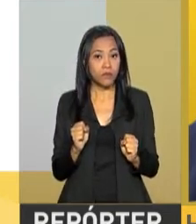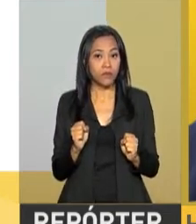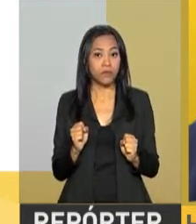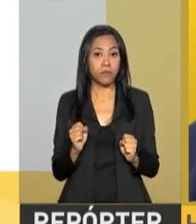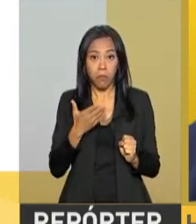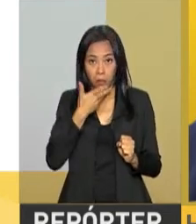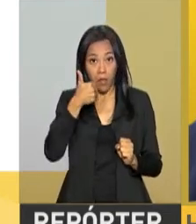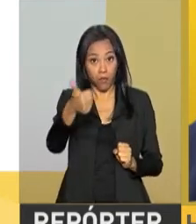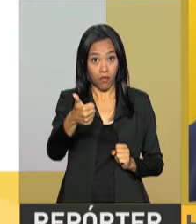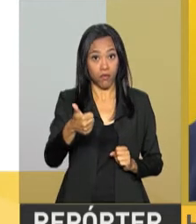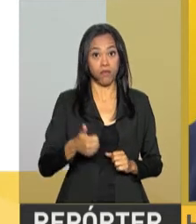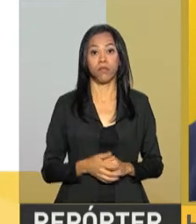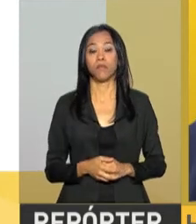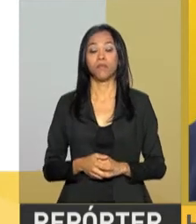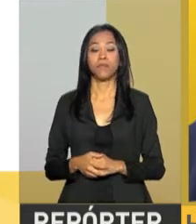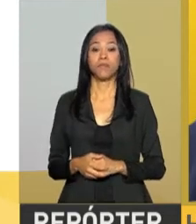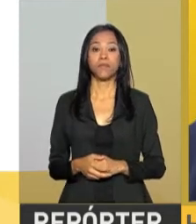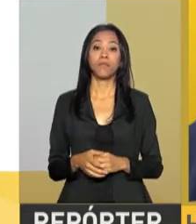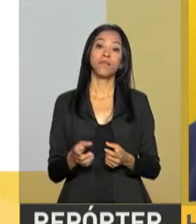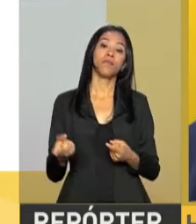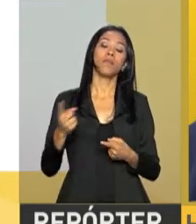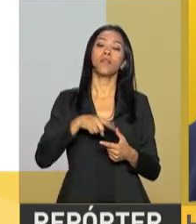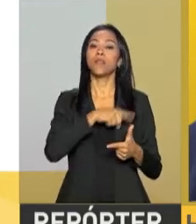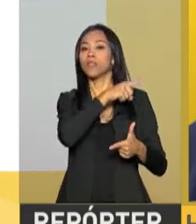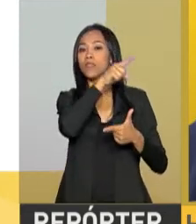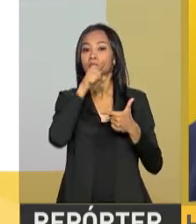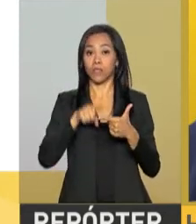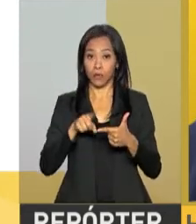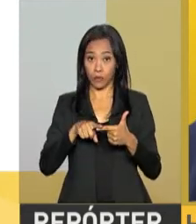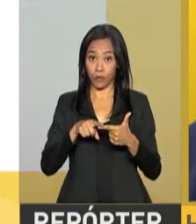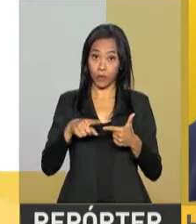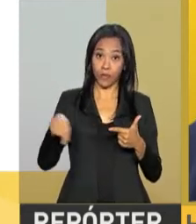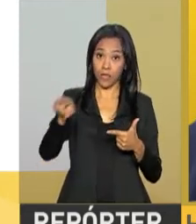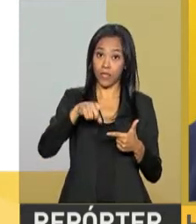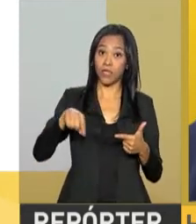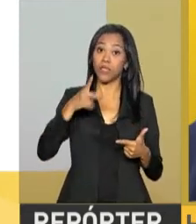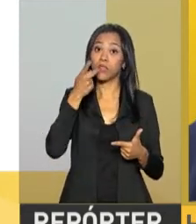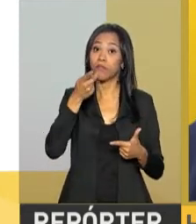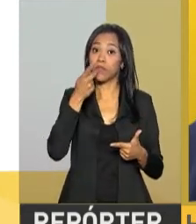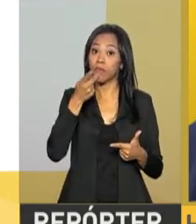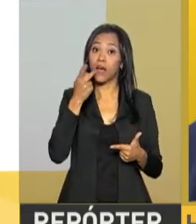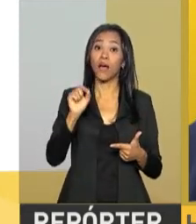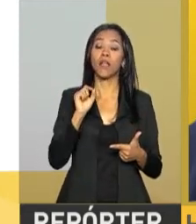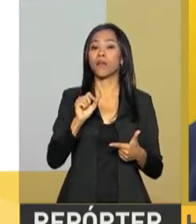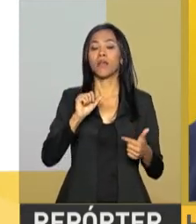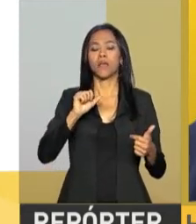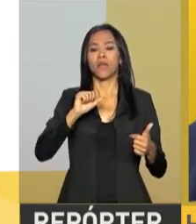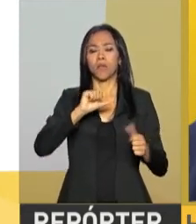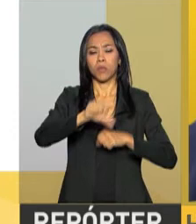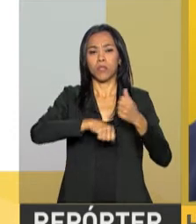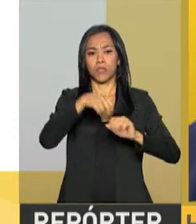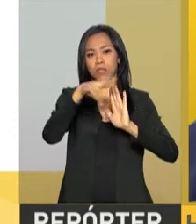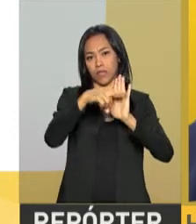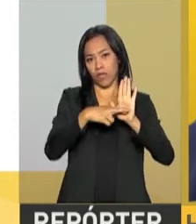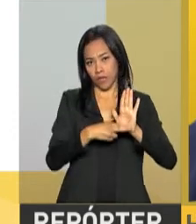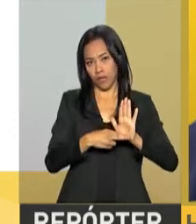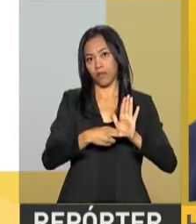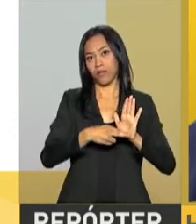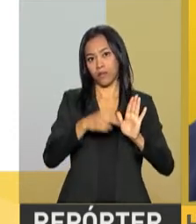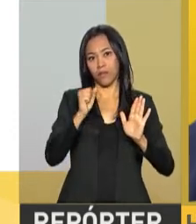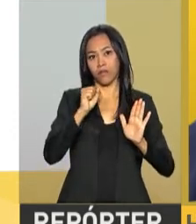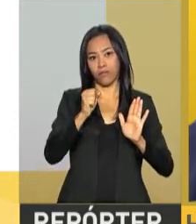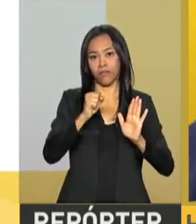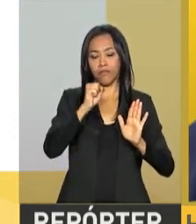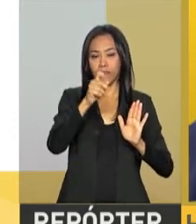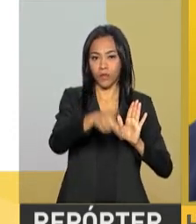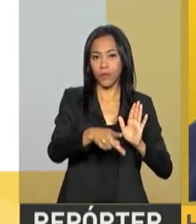melhorado em segundo lugar eles colocam a refazer naval na previdência e nas demais medidas fiscais estamos fazendo